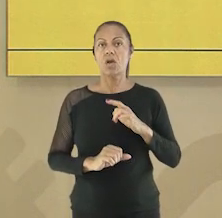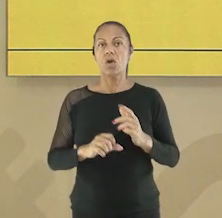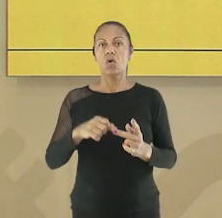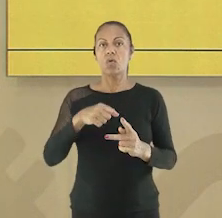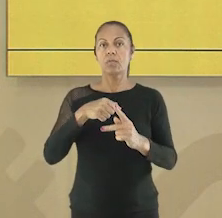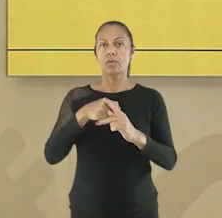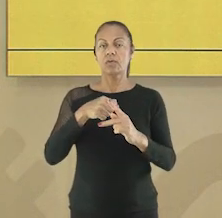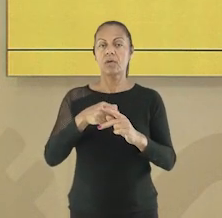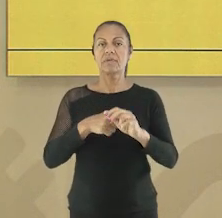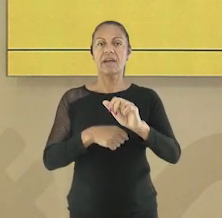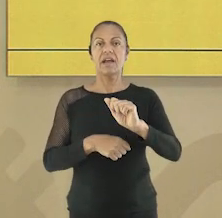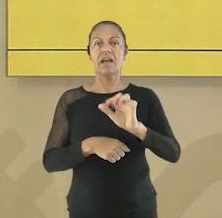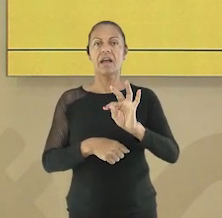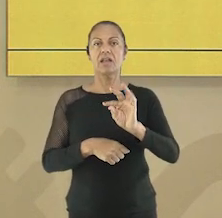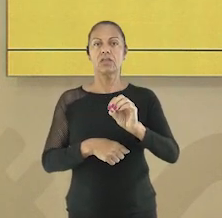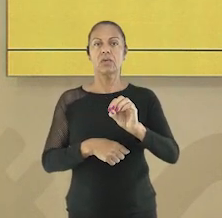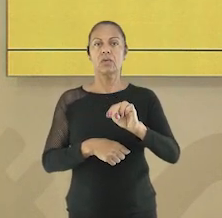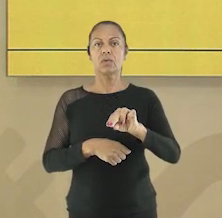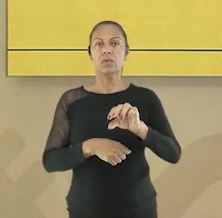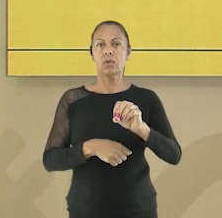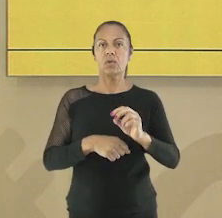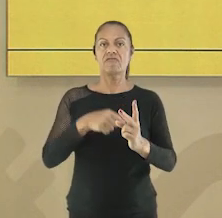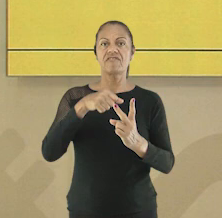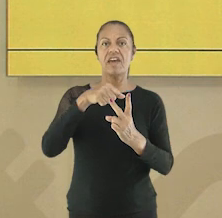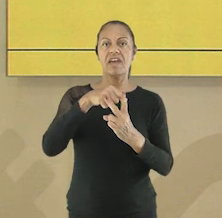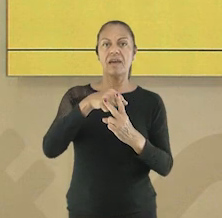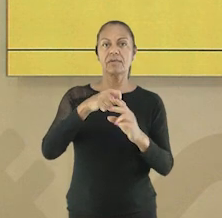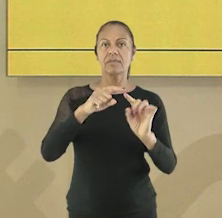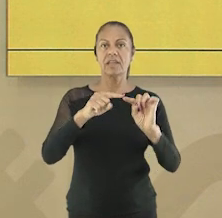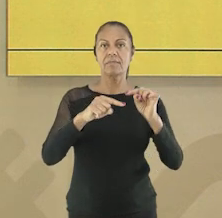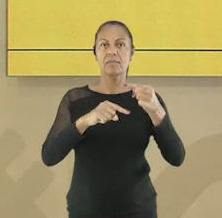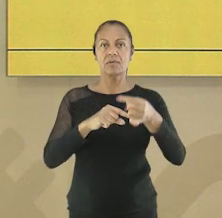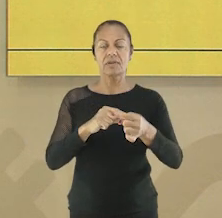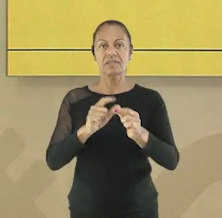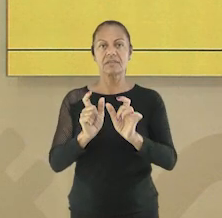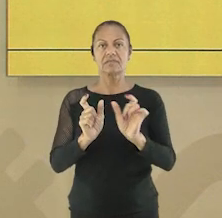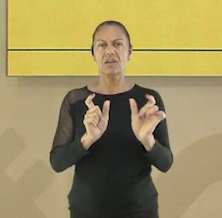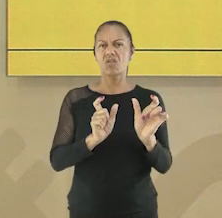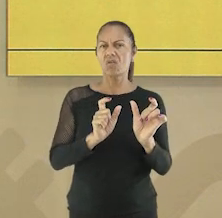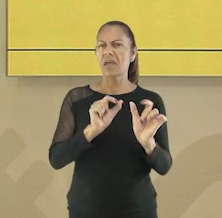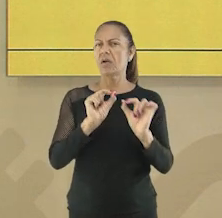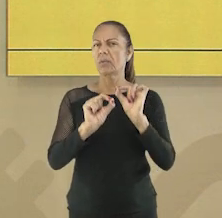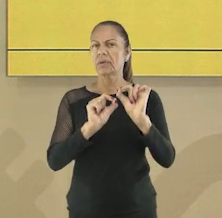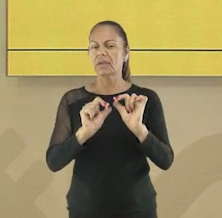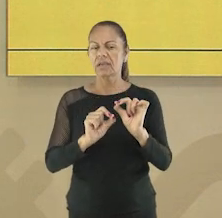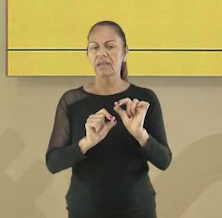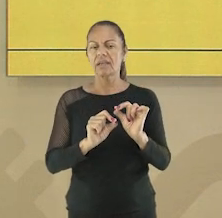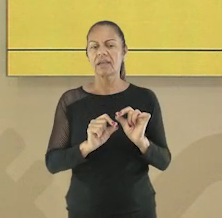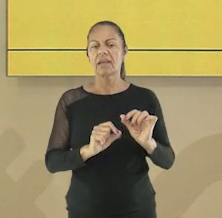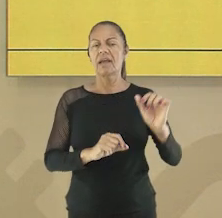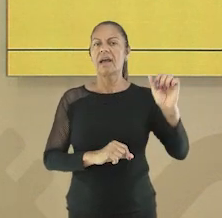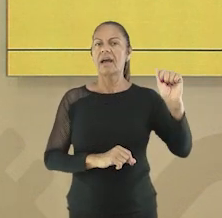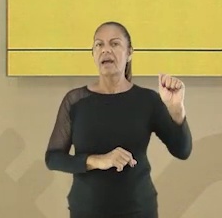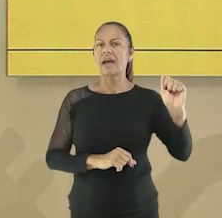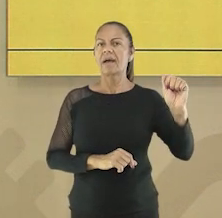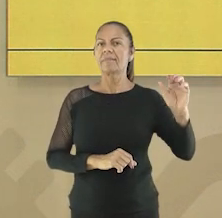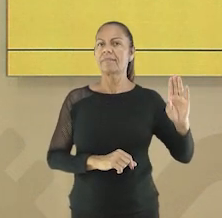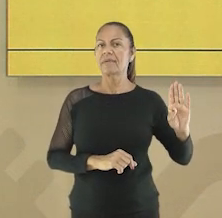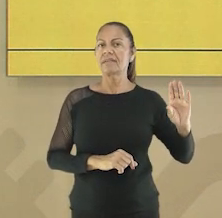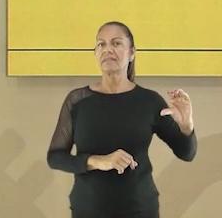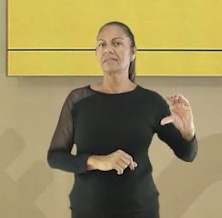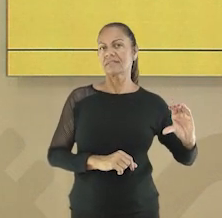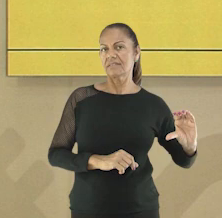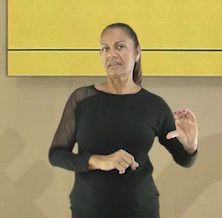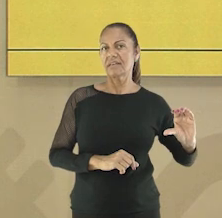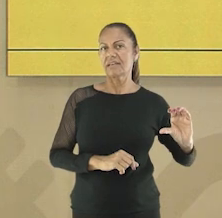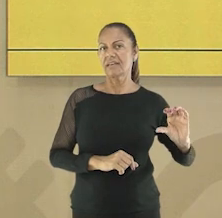O pronome átono aparece depois do verbo. Qual alternativa completa essa frase? Letra A, próclise.